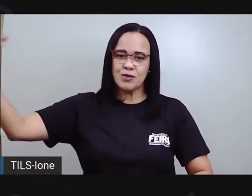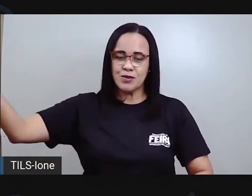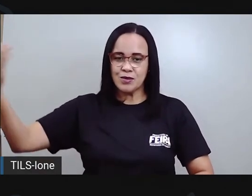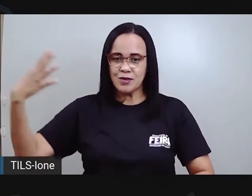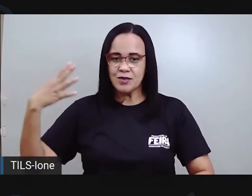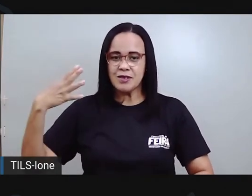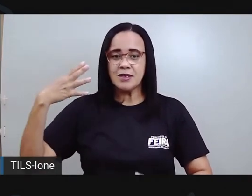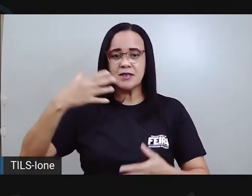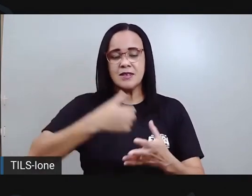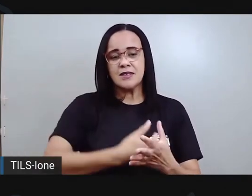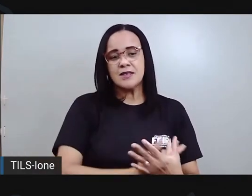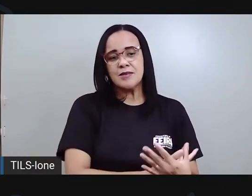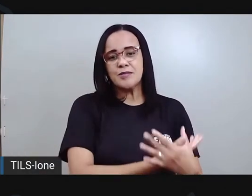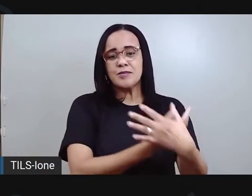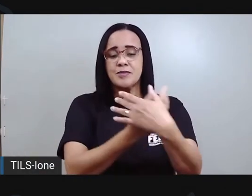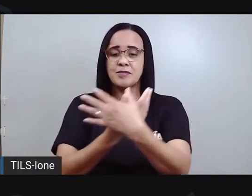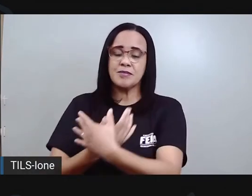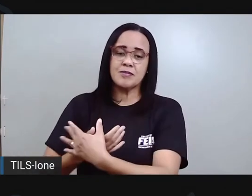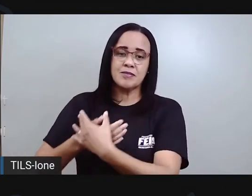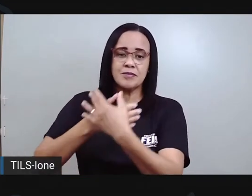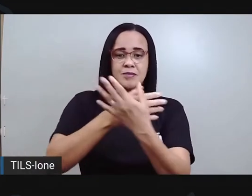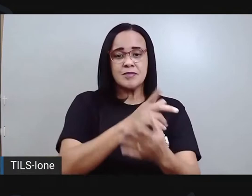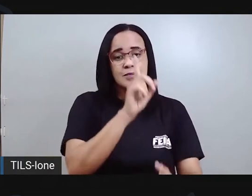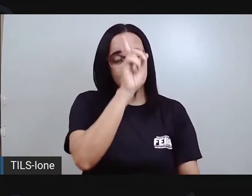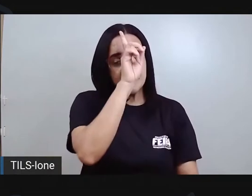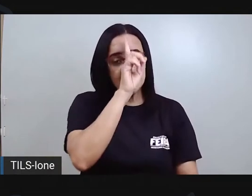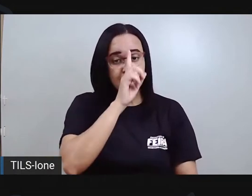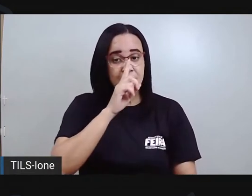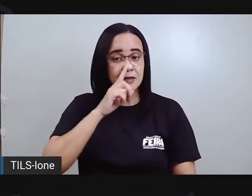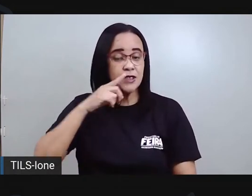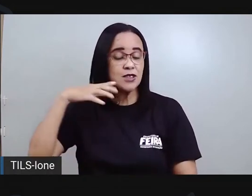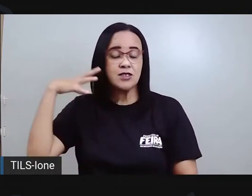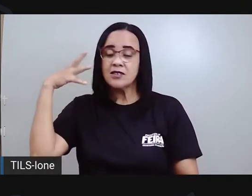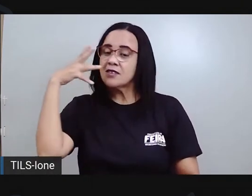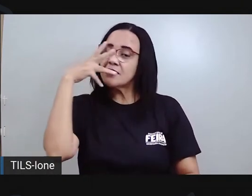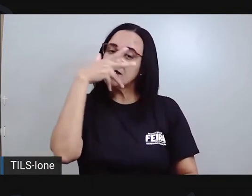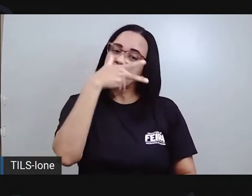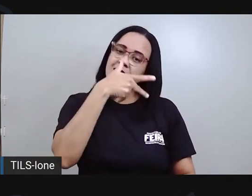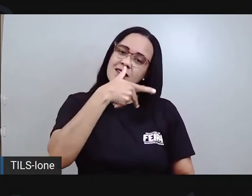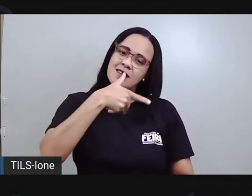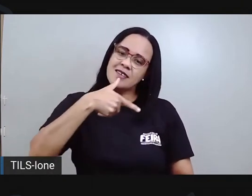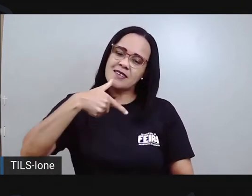luz. As amarelinhas são tão